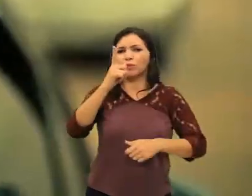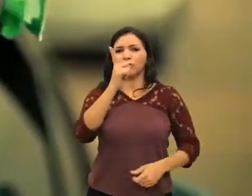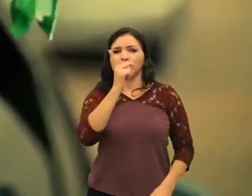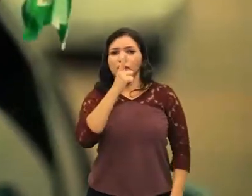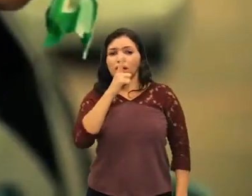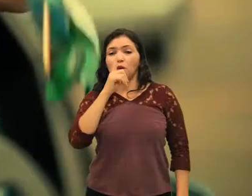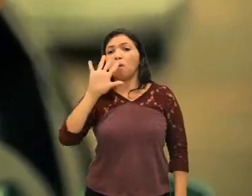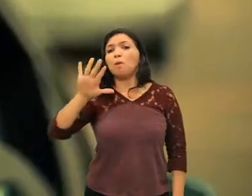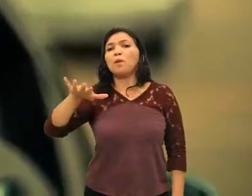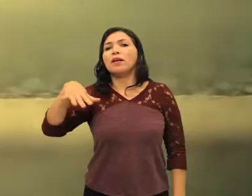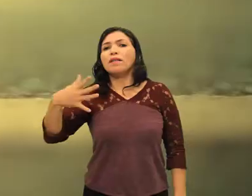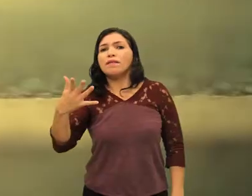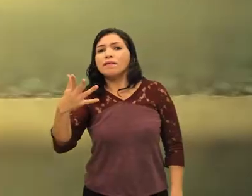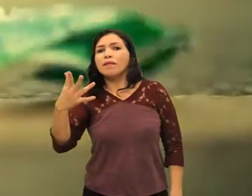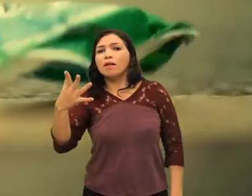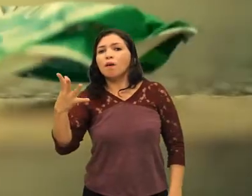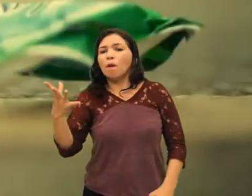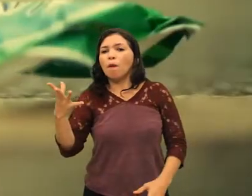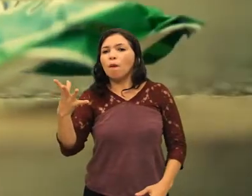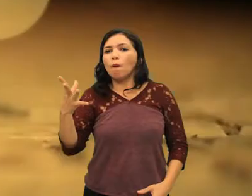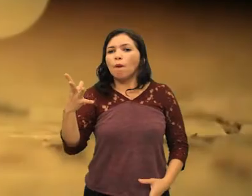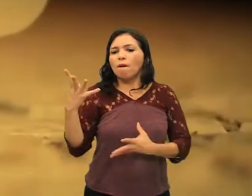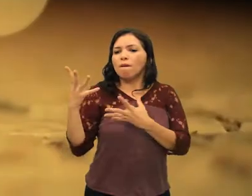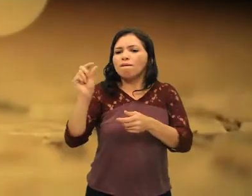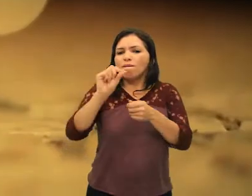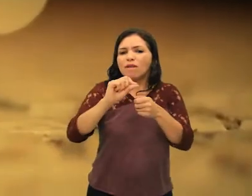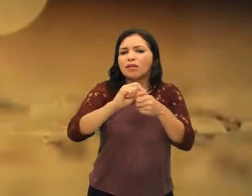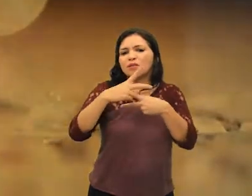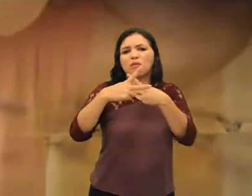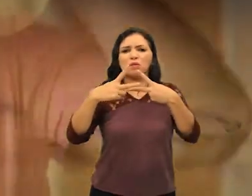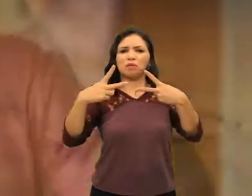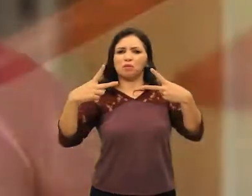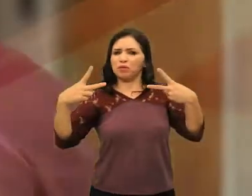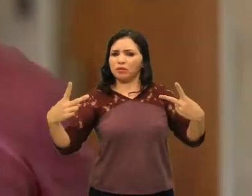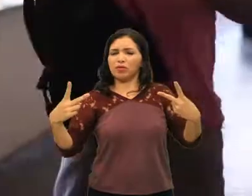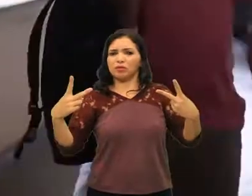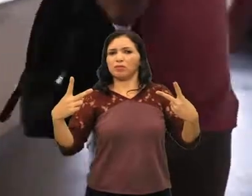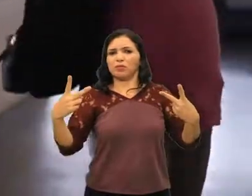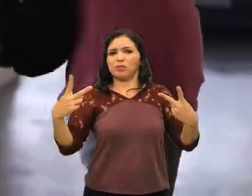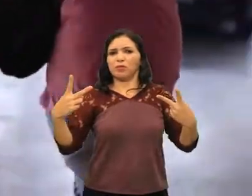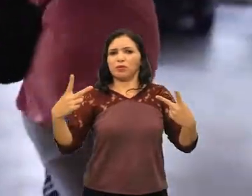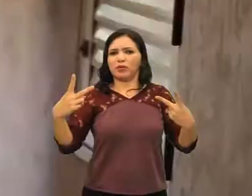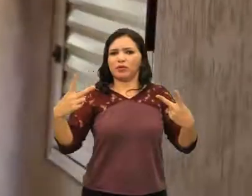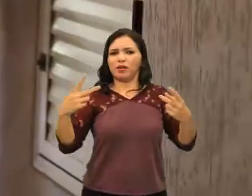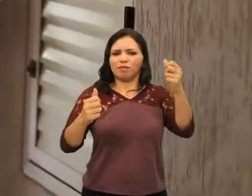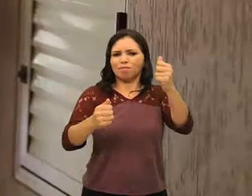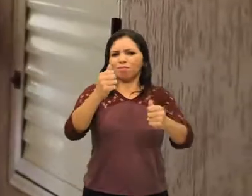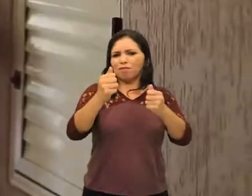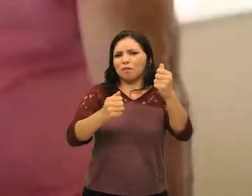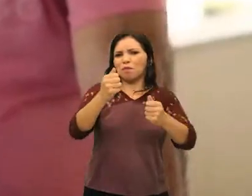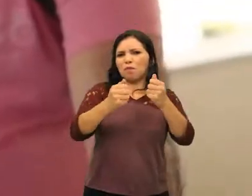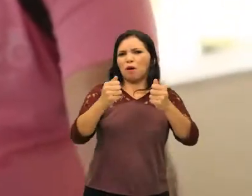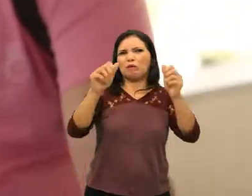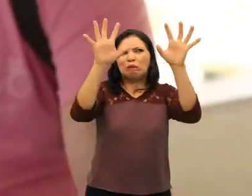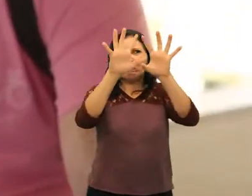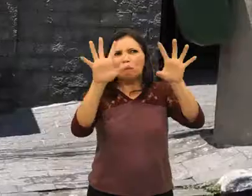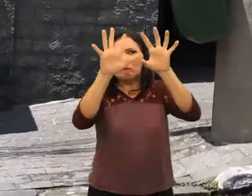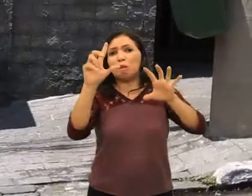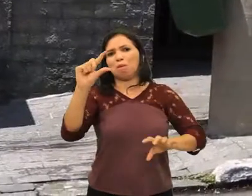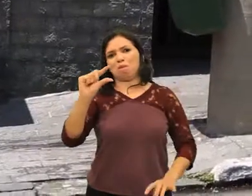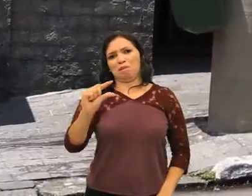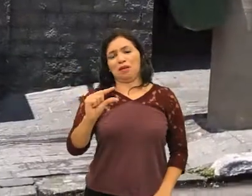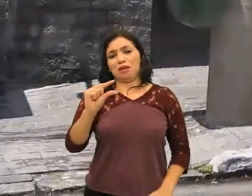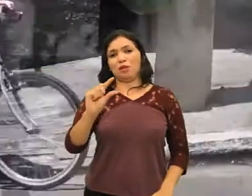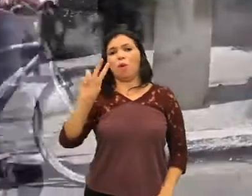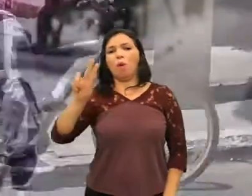né, outros meios de transporte, transportes que poluam menos, às vezes pequenos trajetos que nós